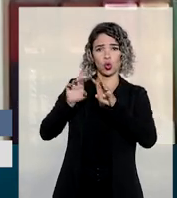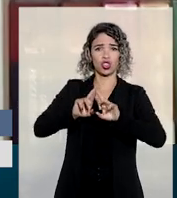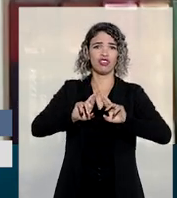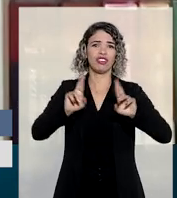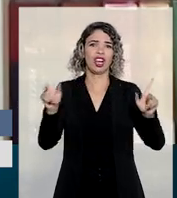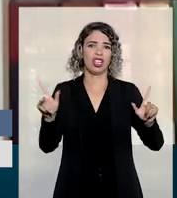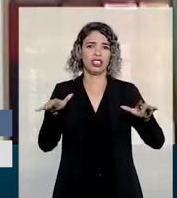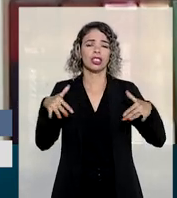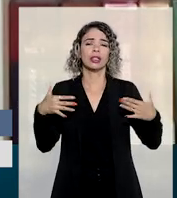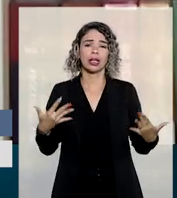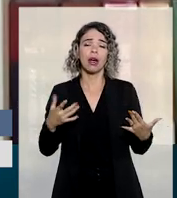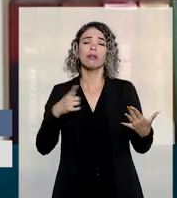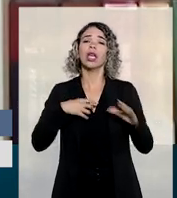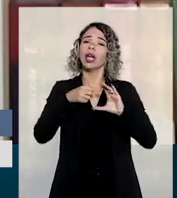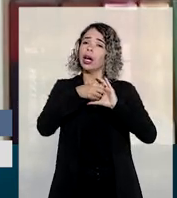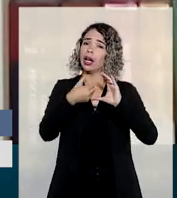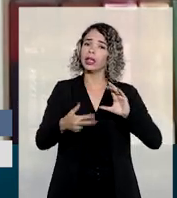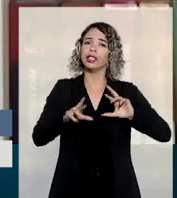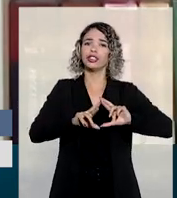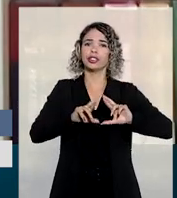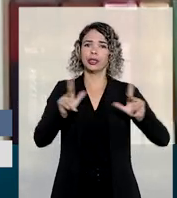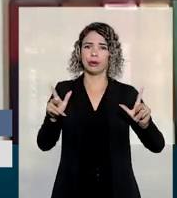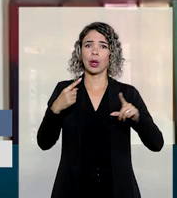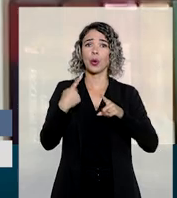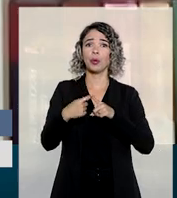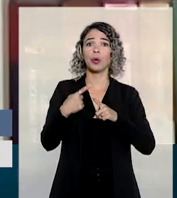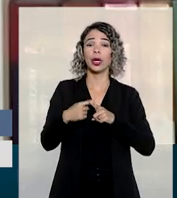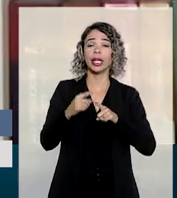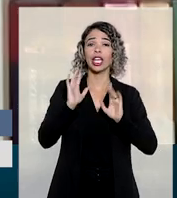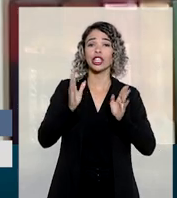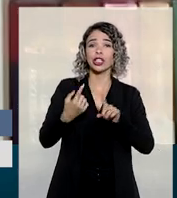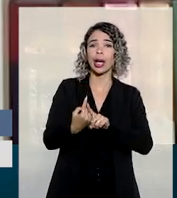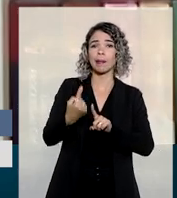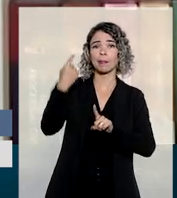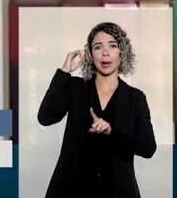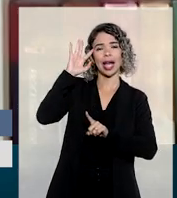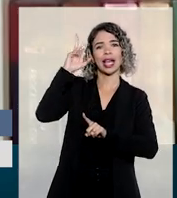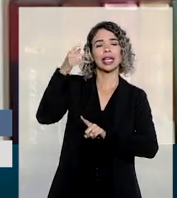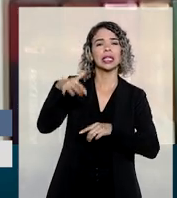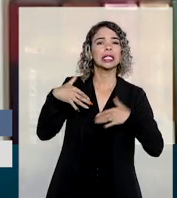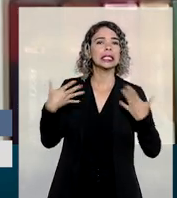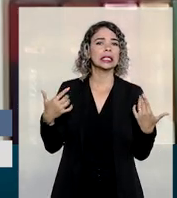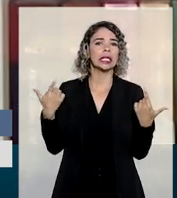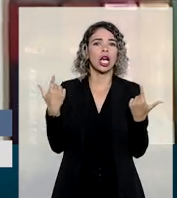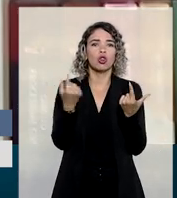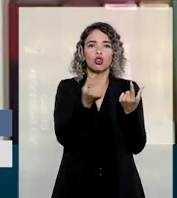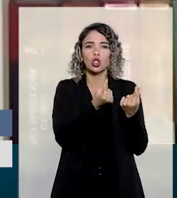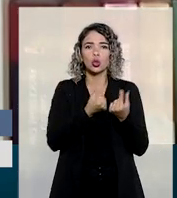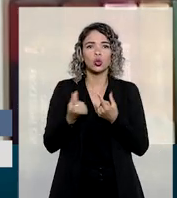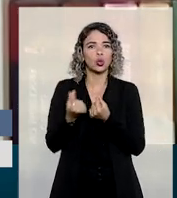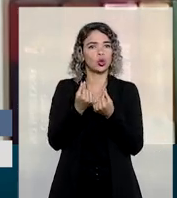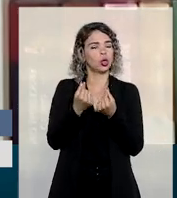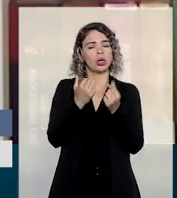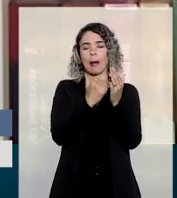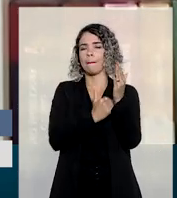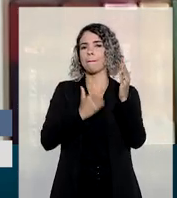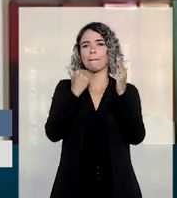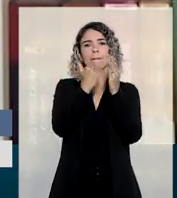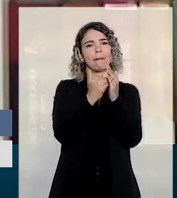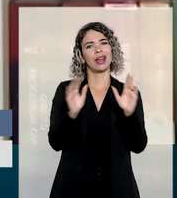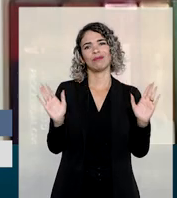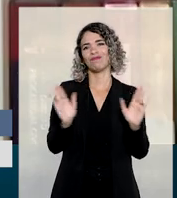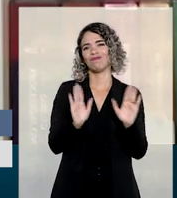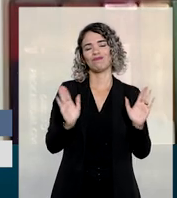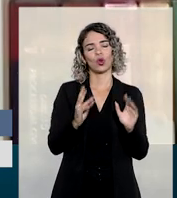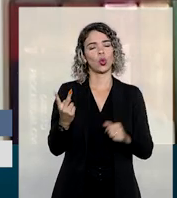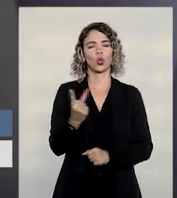juízo que já decidiu anteriormente, não haverá a majoração dos honorários nesse